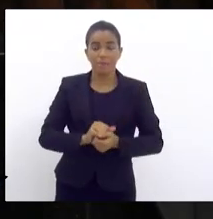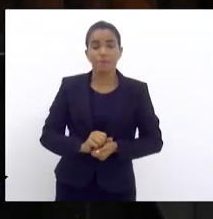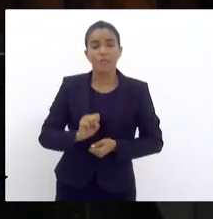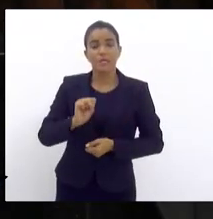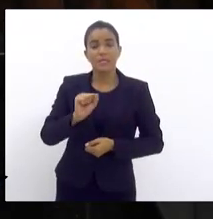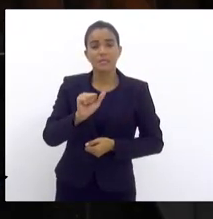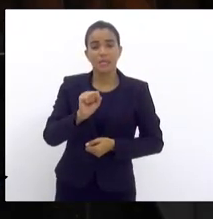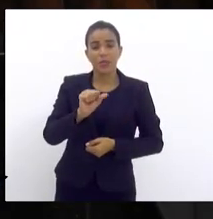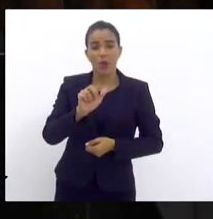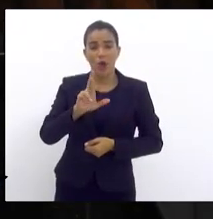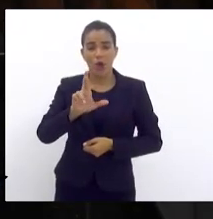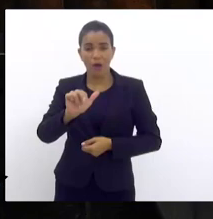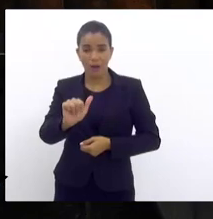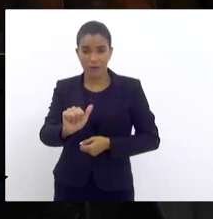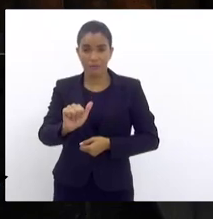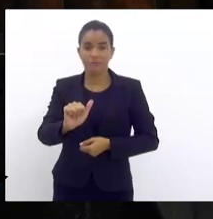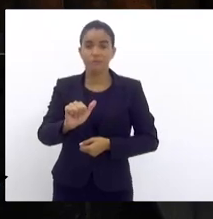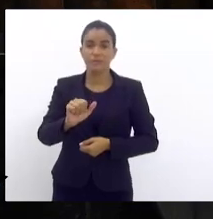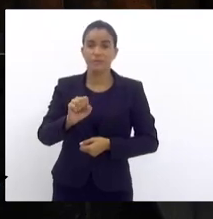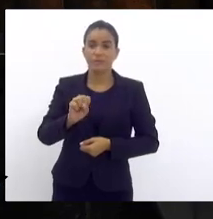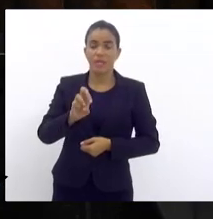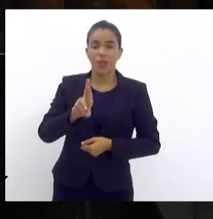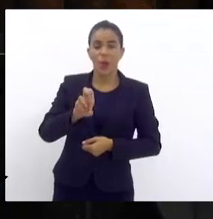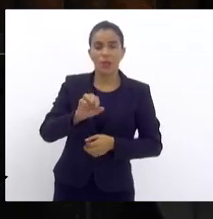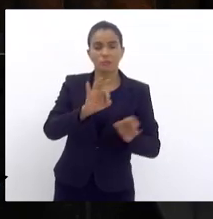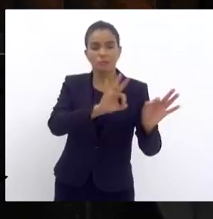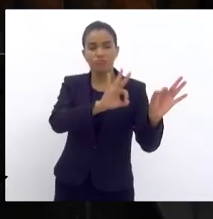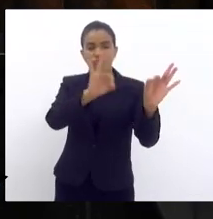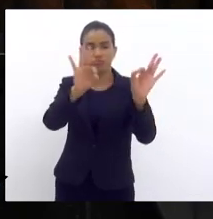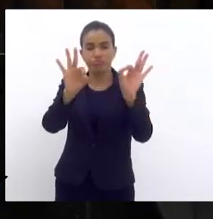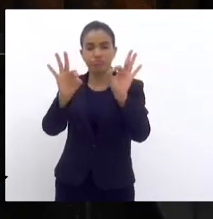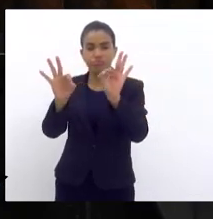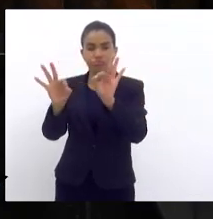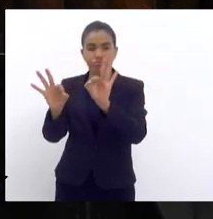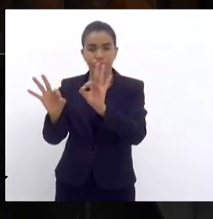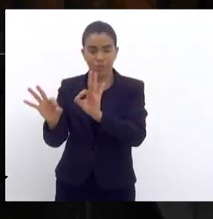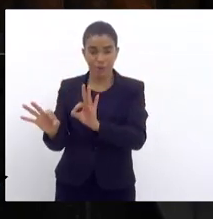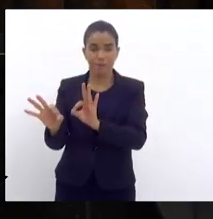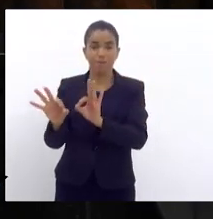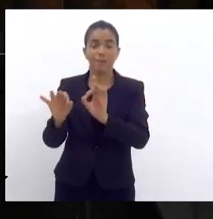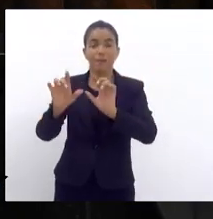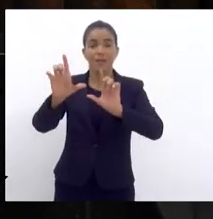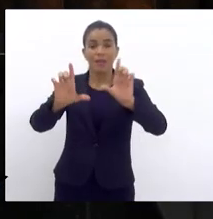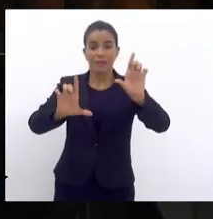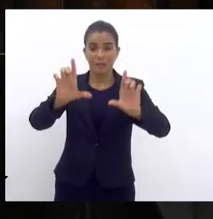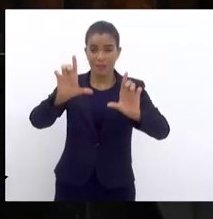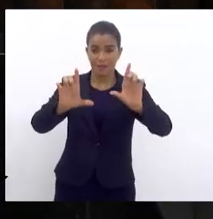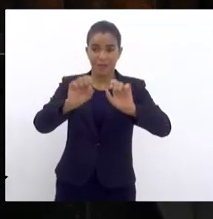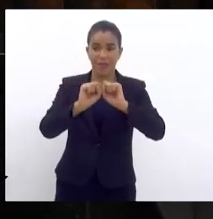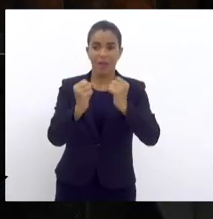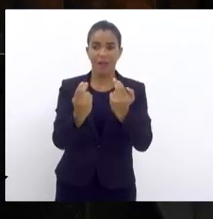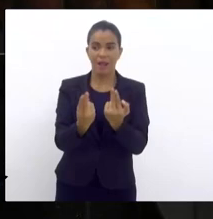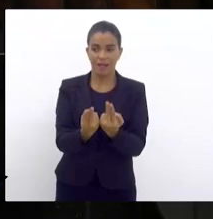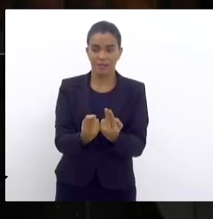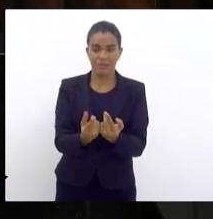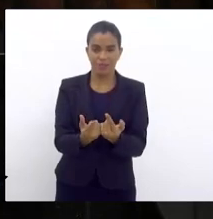senhoras e senhores telespectadores da TV alerj